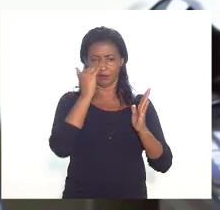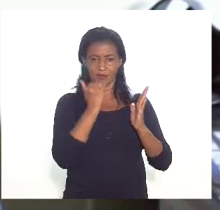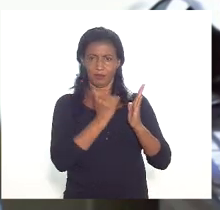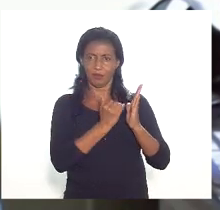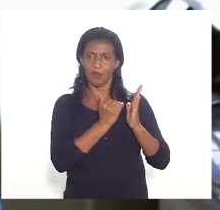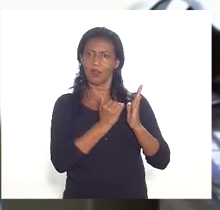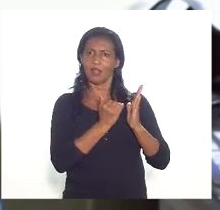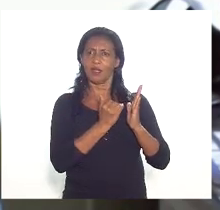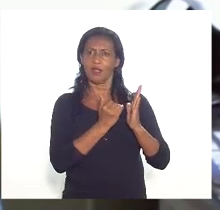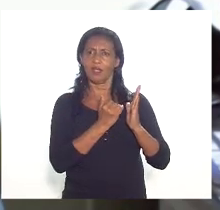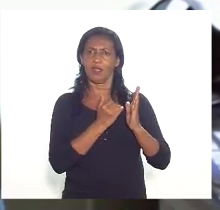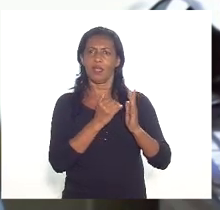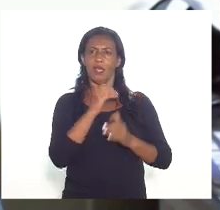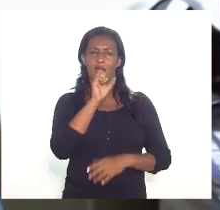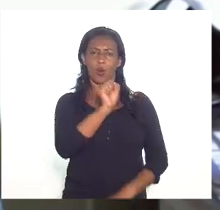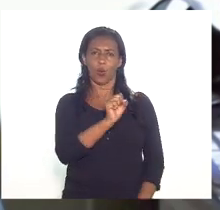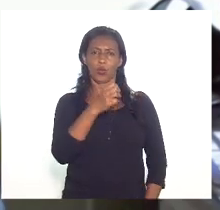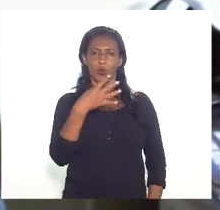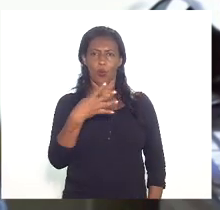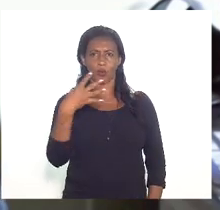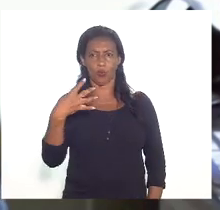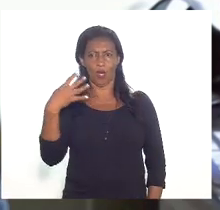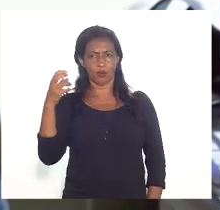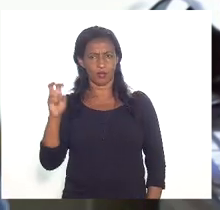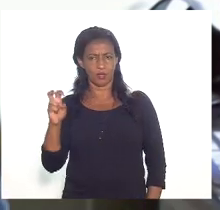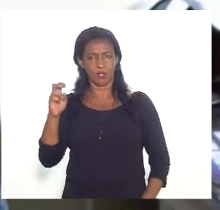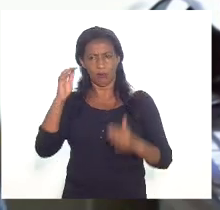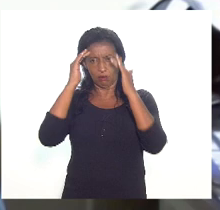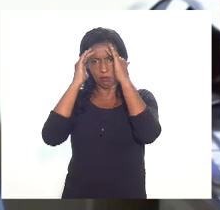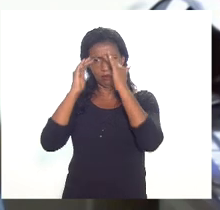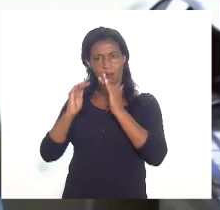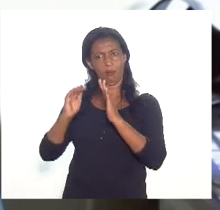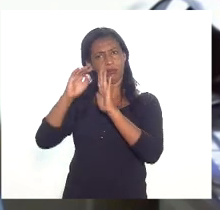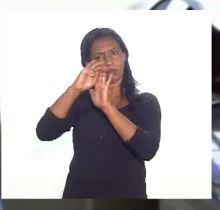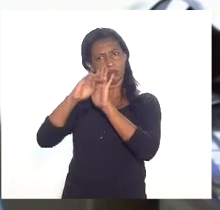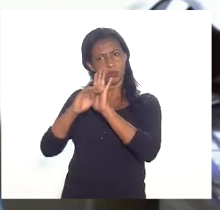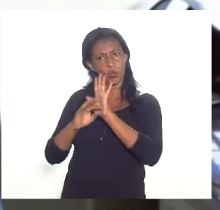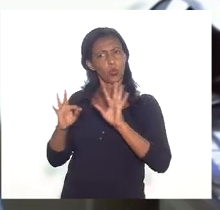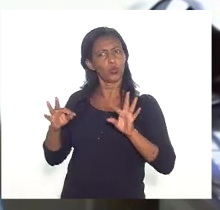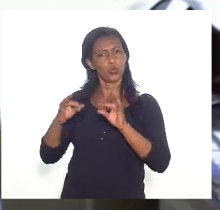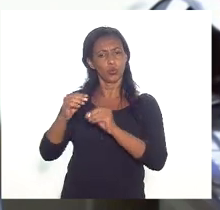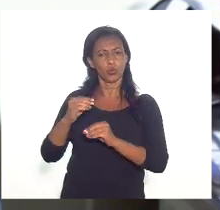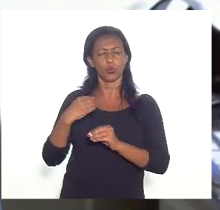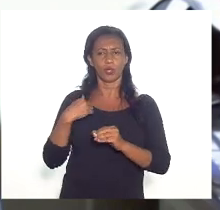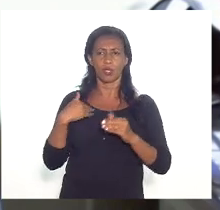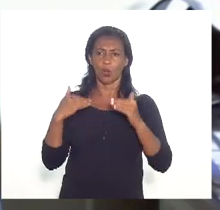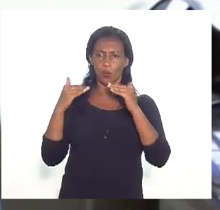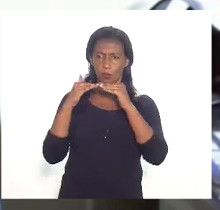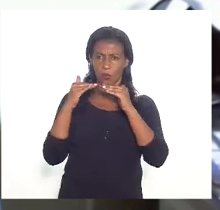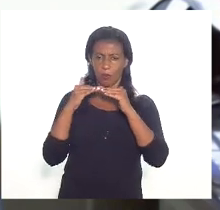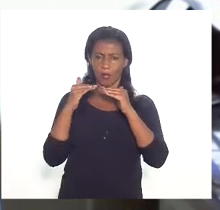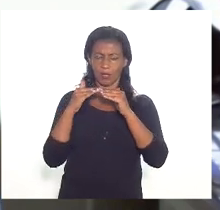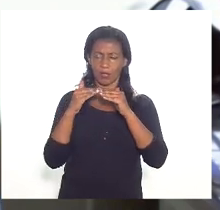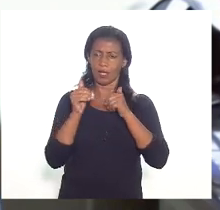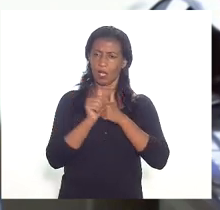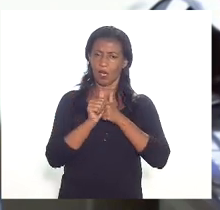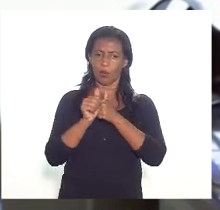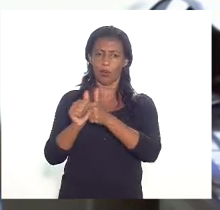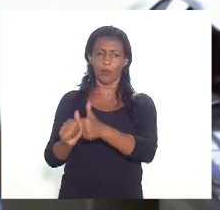cumpriu as metas da 8445, está cumprido tudo aquilo que se deve. Então, meu parecer é acompanhando a